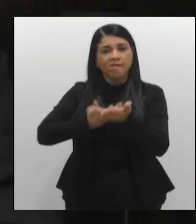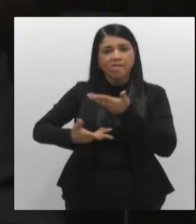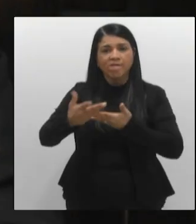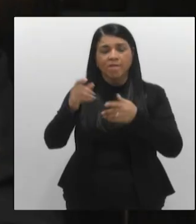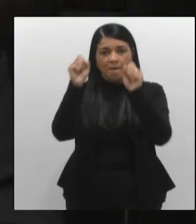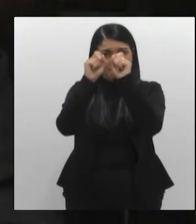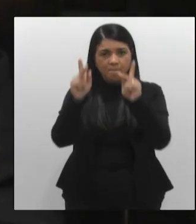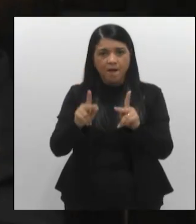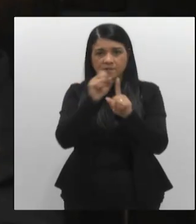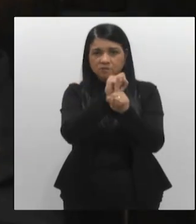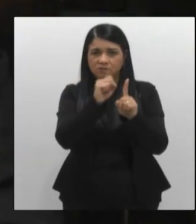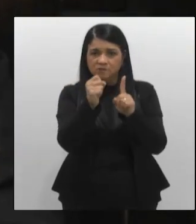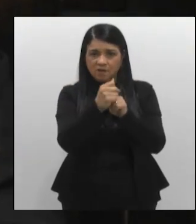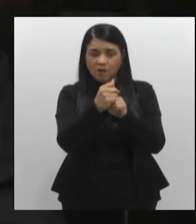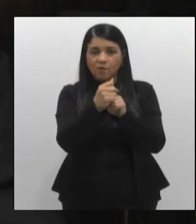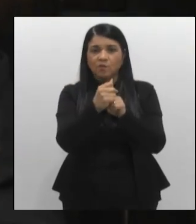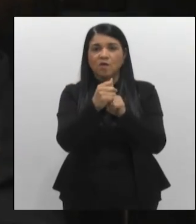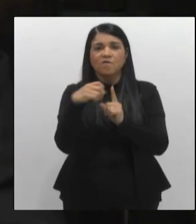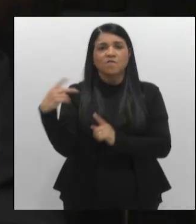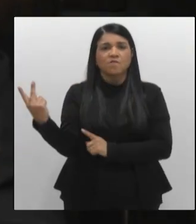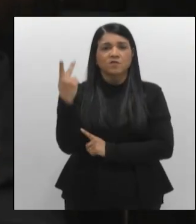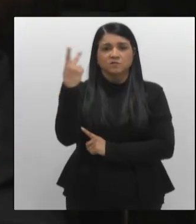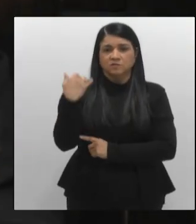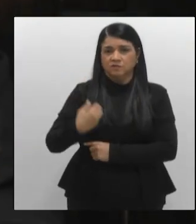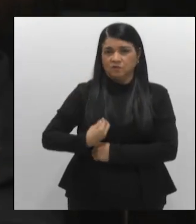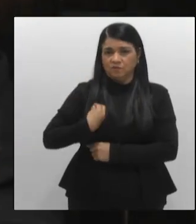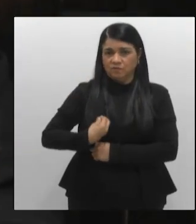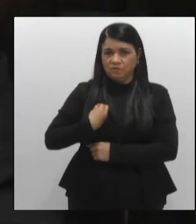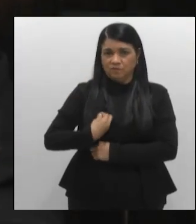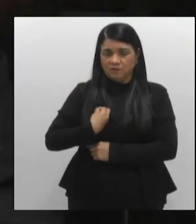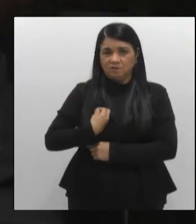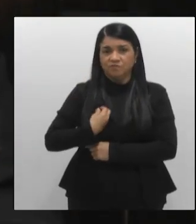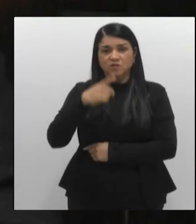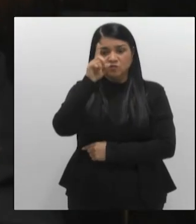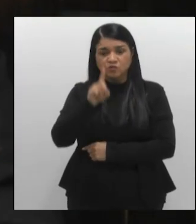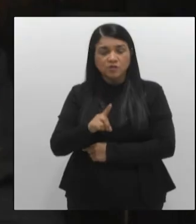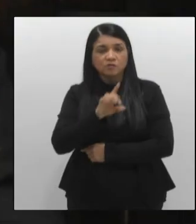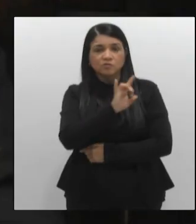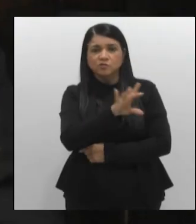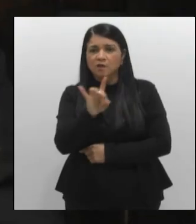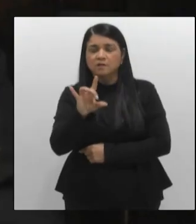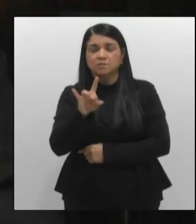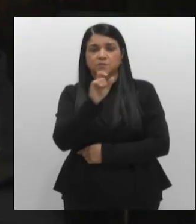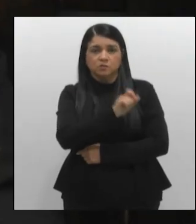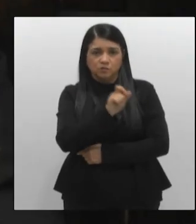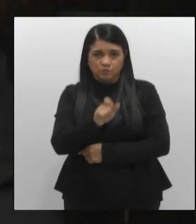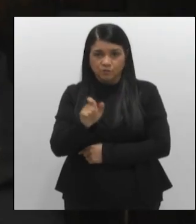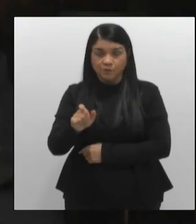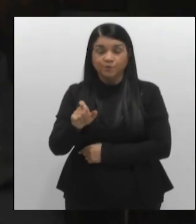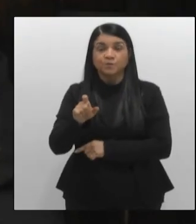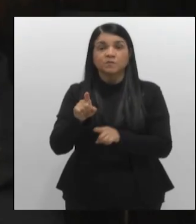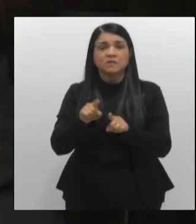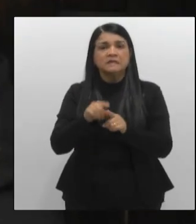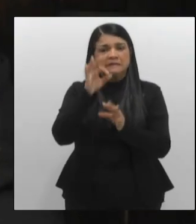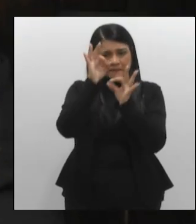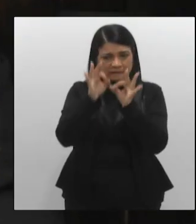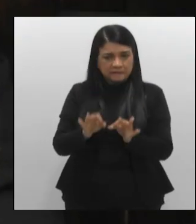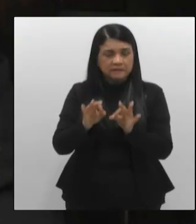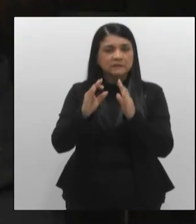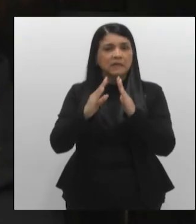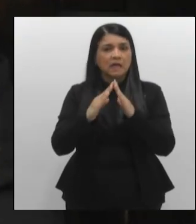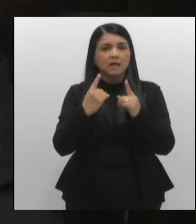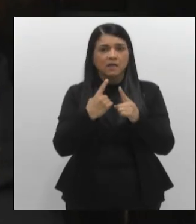social, para a valorização da vida e da dignidade de cada pessoa. Tenho certeza que a Igreja tem